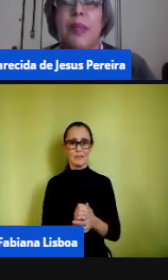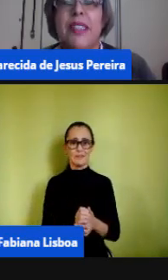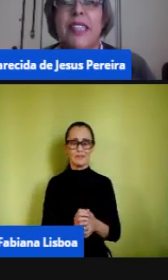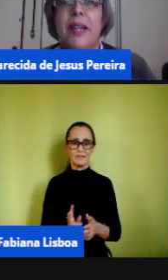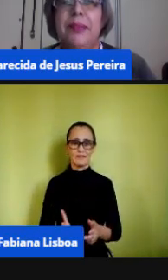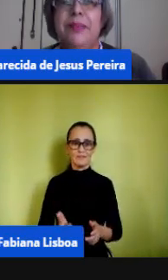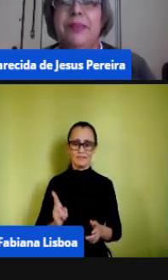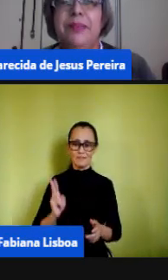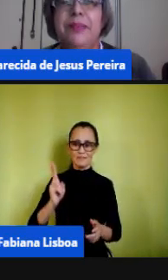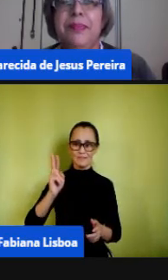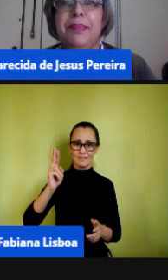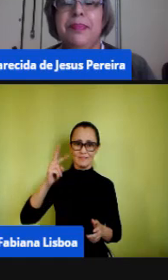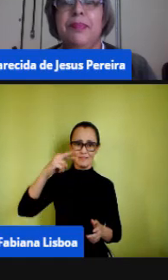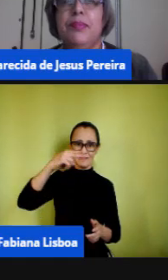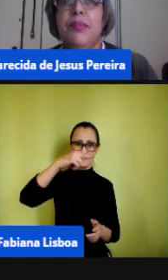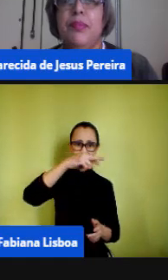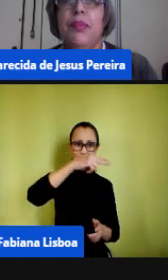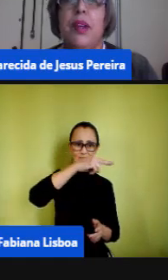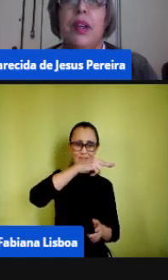Pode passar.